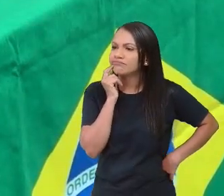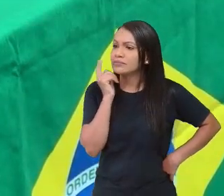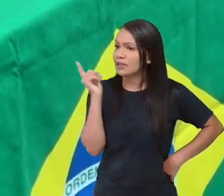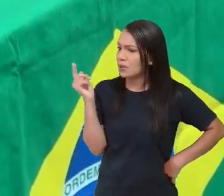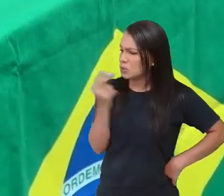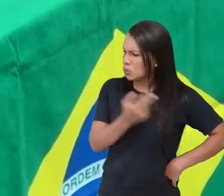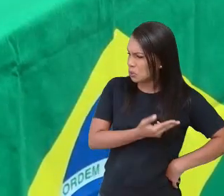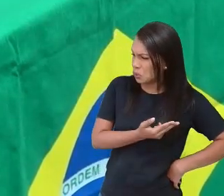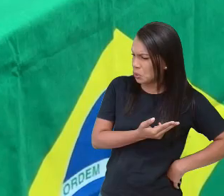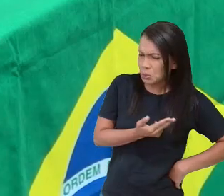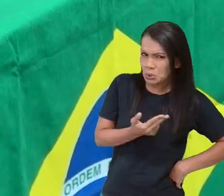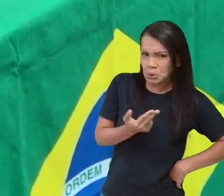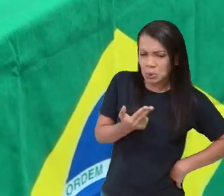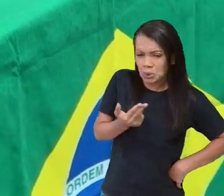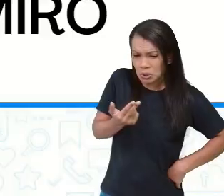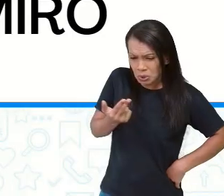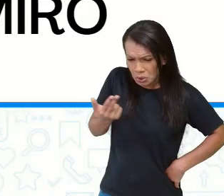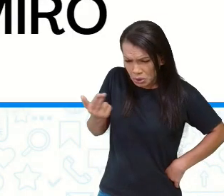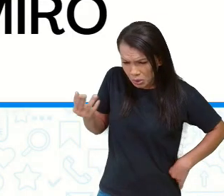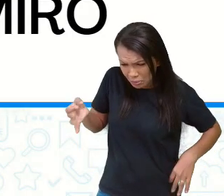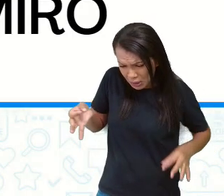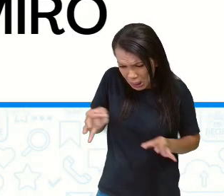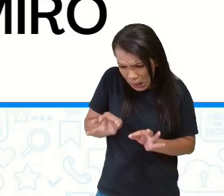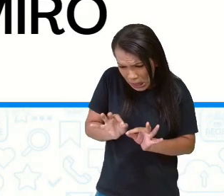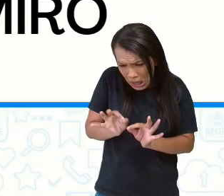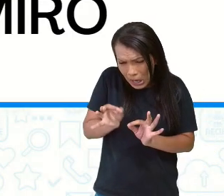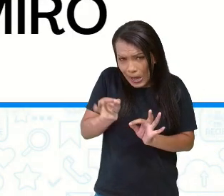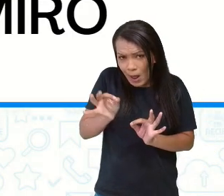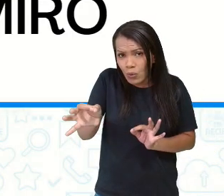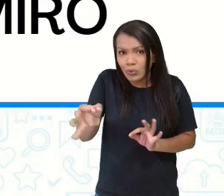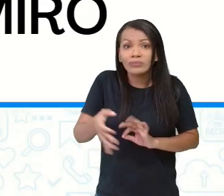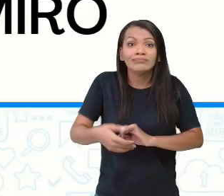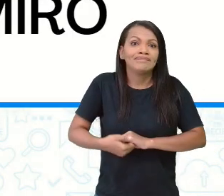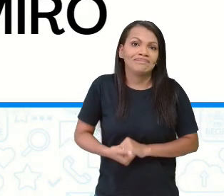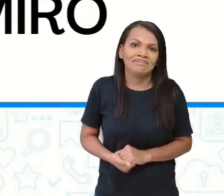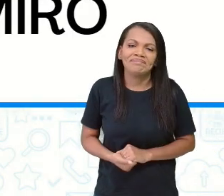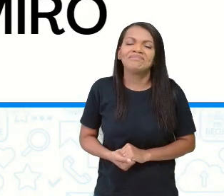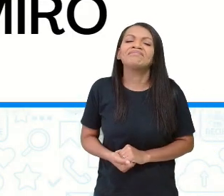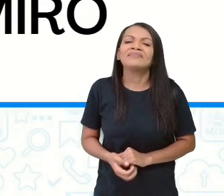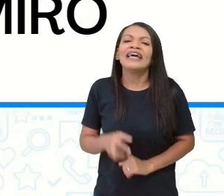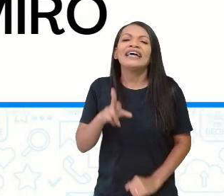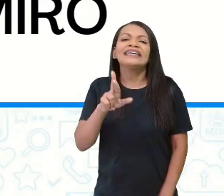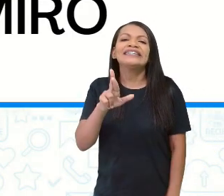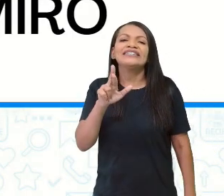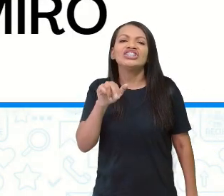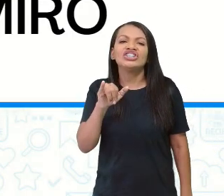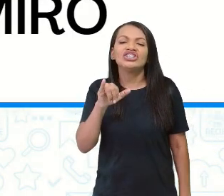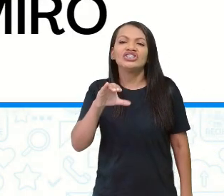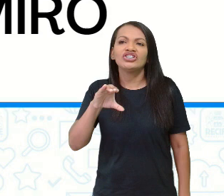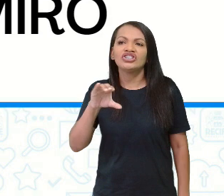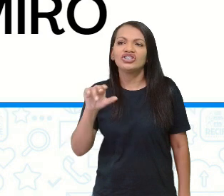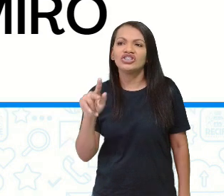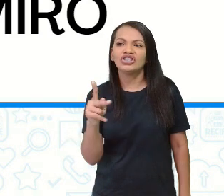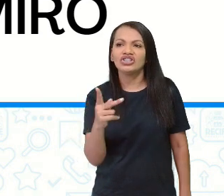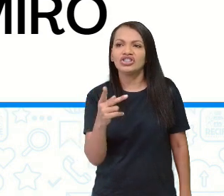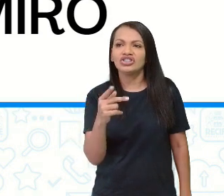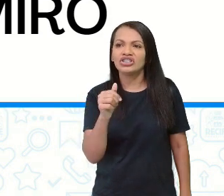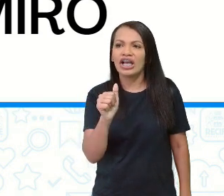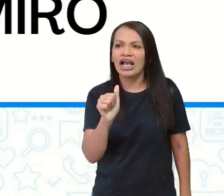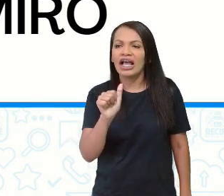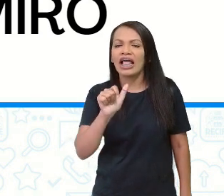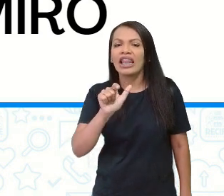grande. Né? É. Olha aí. Vamos ver. Eu tinha colocado ali Richarlison e Casimiro. E aí? Ela disse